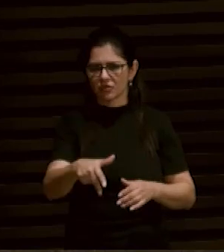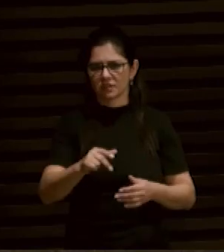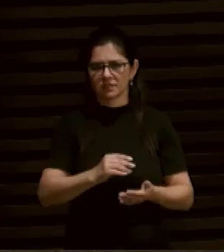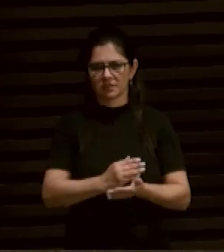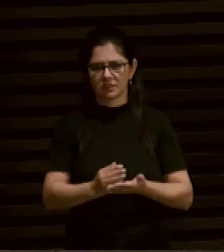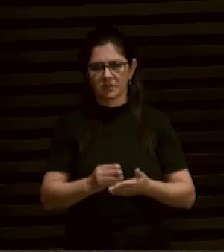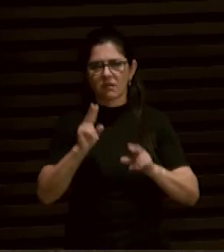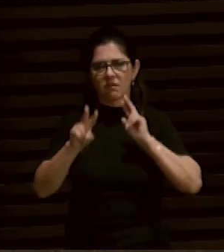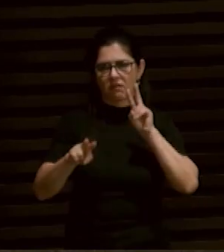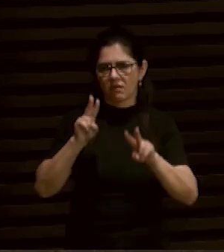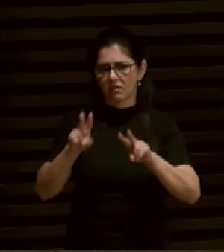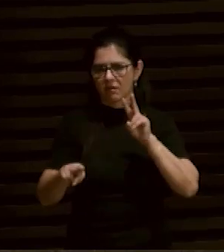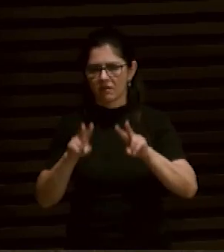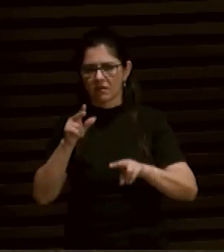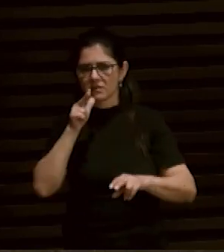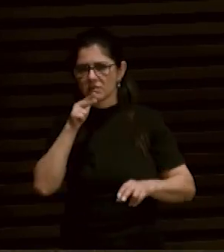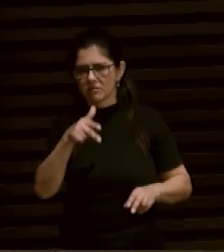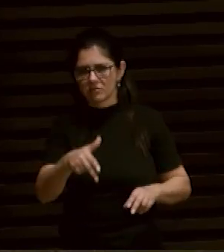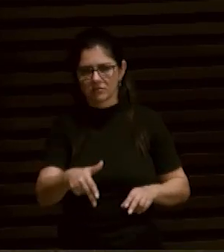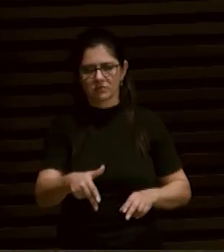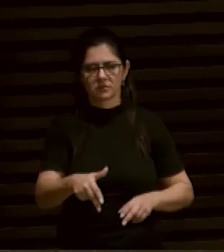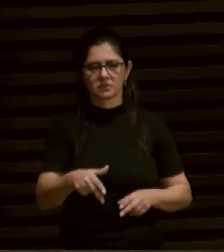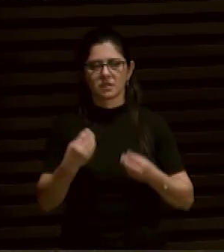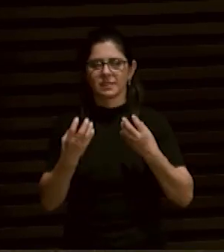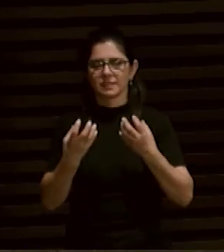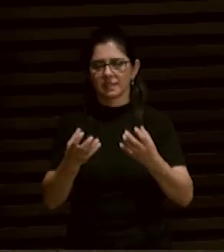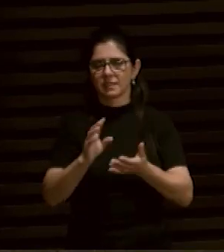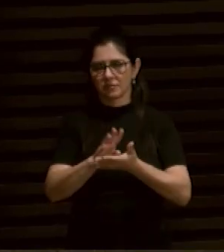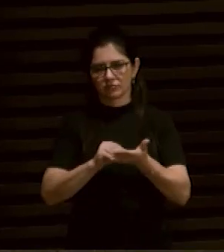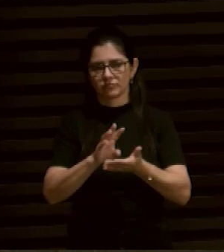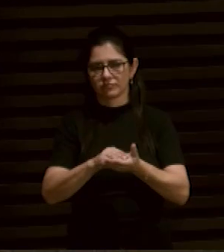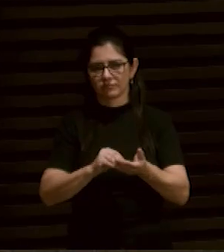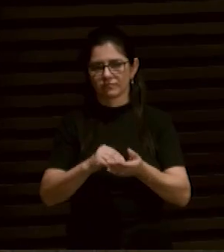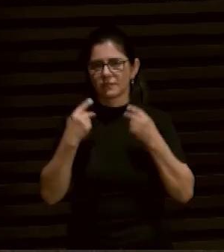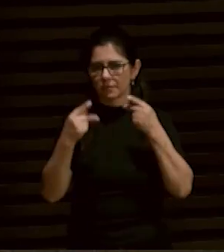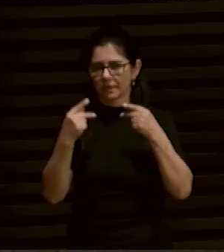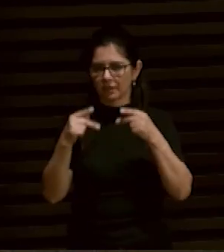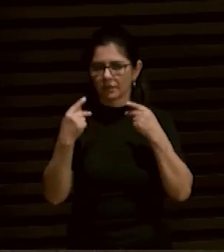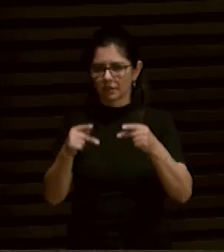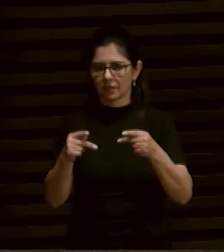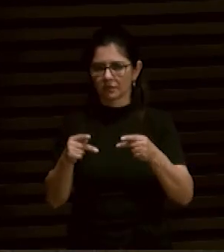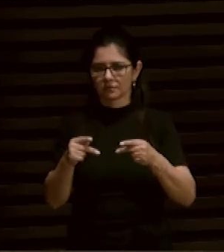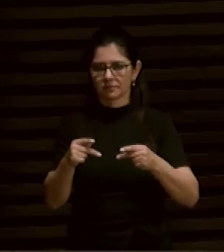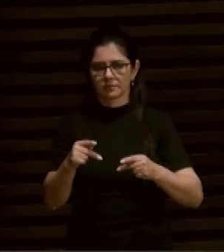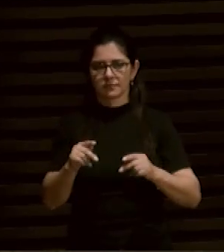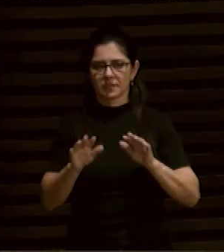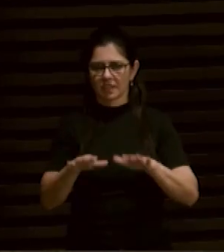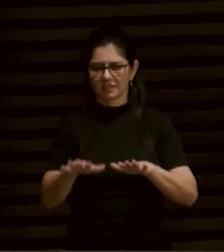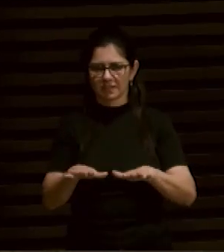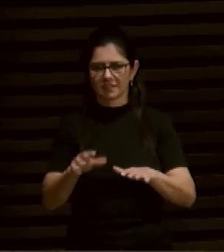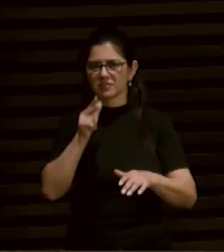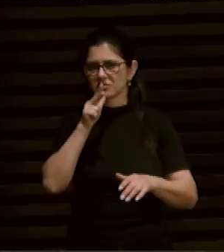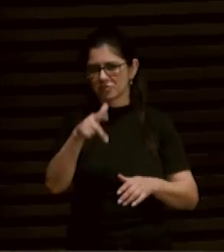poder fazer com que a nossa pregação ela seja eficaz como a dele. A gente pode falar assim, por exemplo, Jonas ele era um pregador raiz.